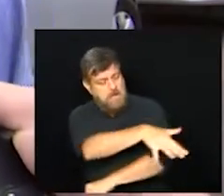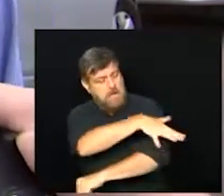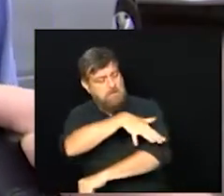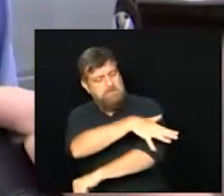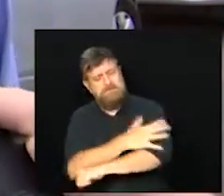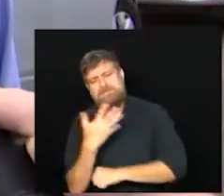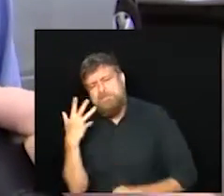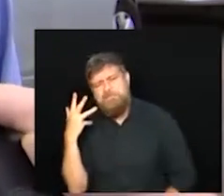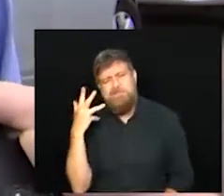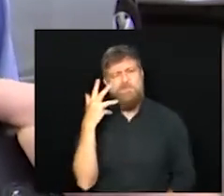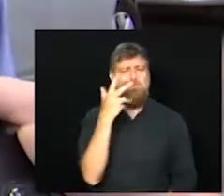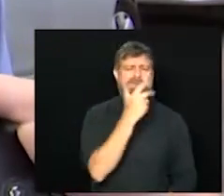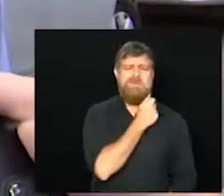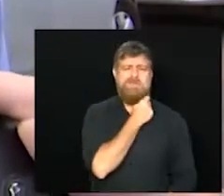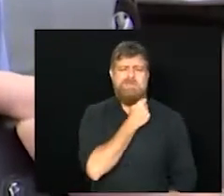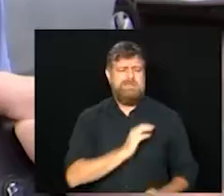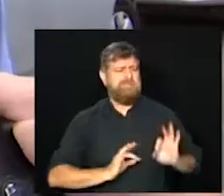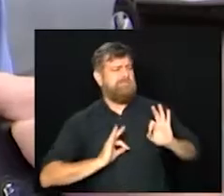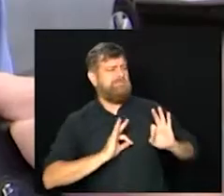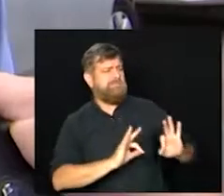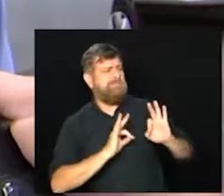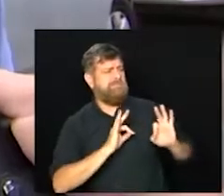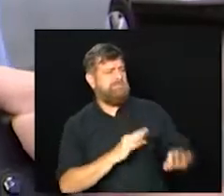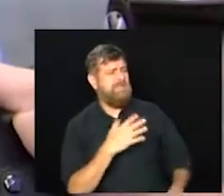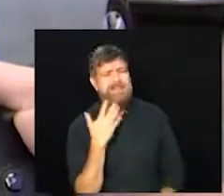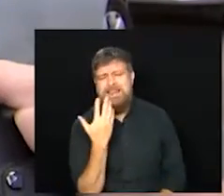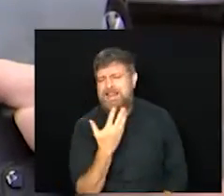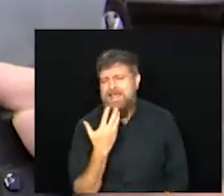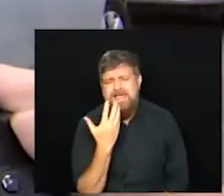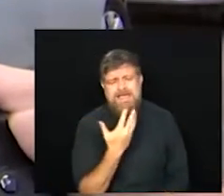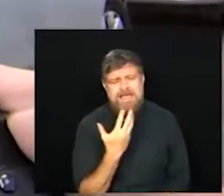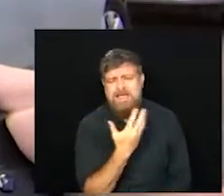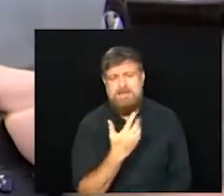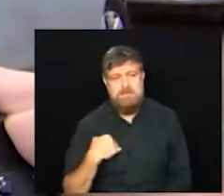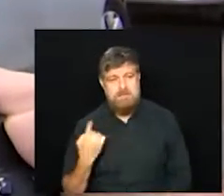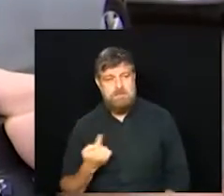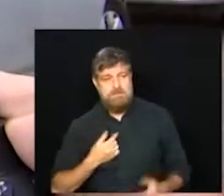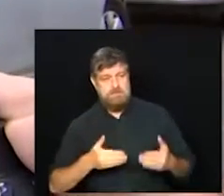bonita, linda, né, que estamos inaugurando